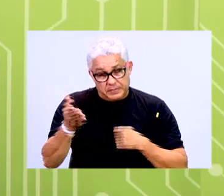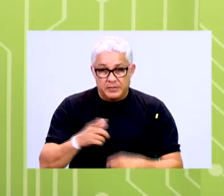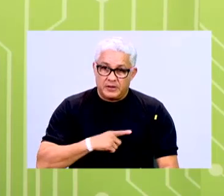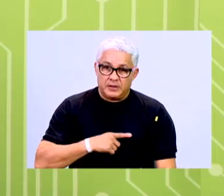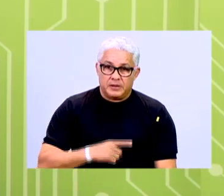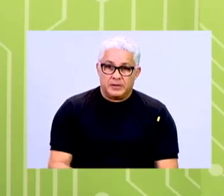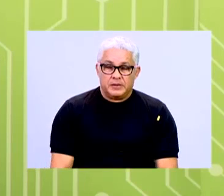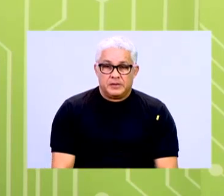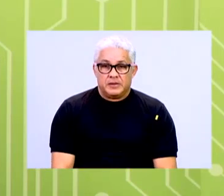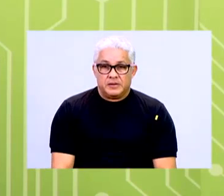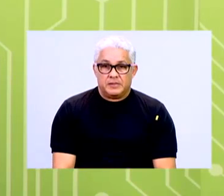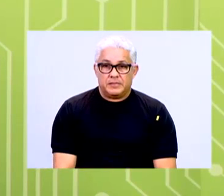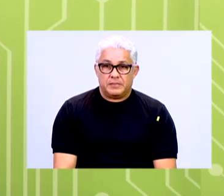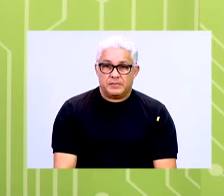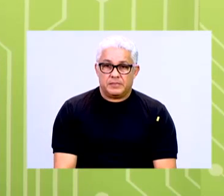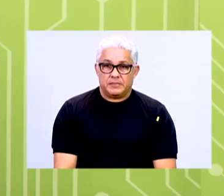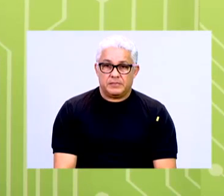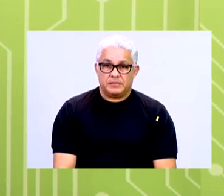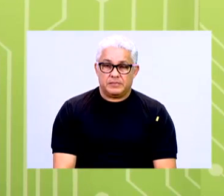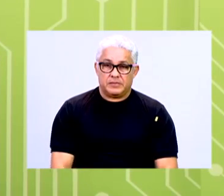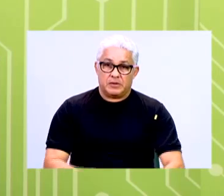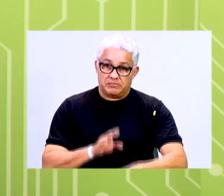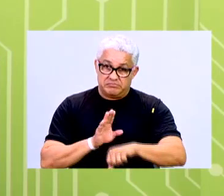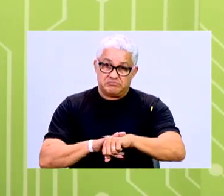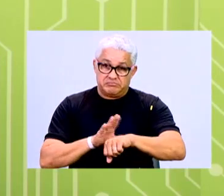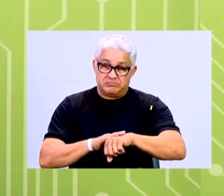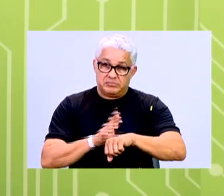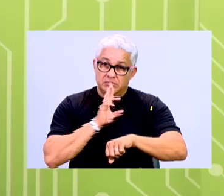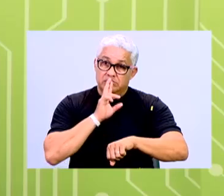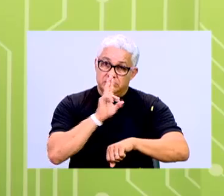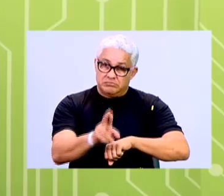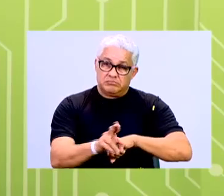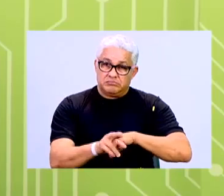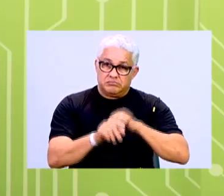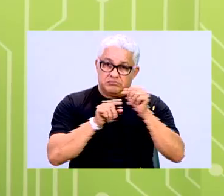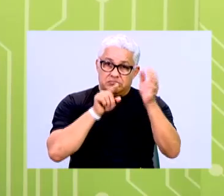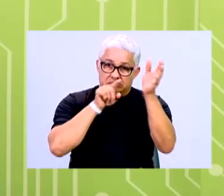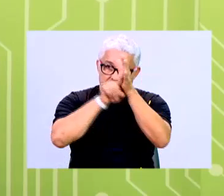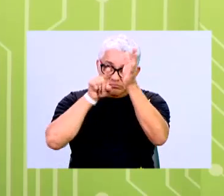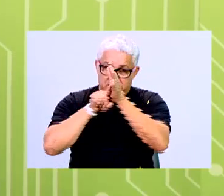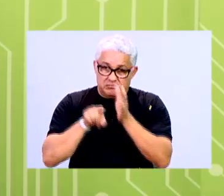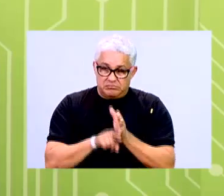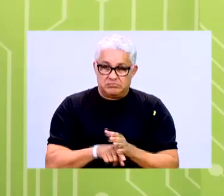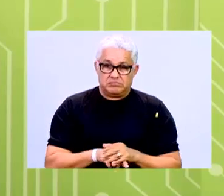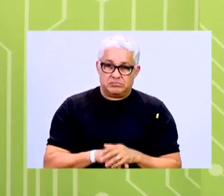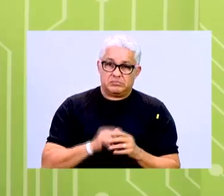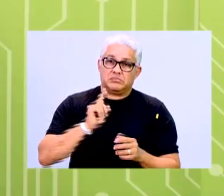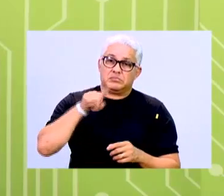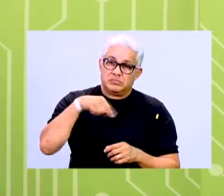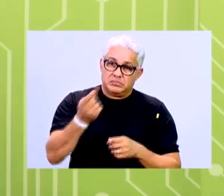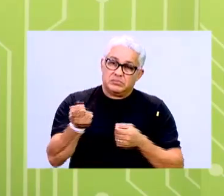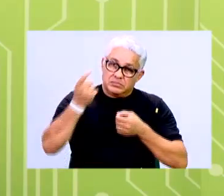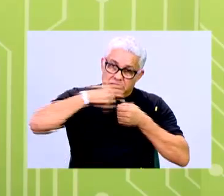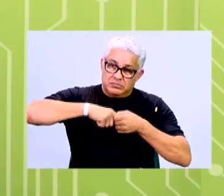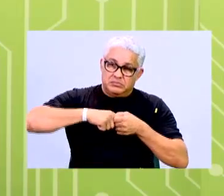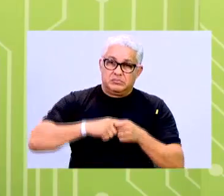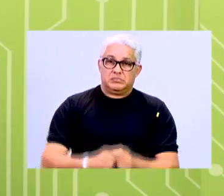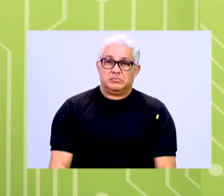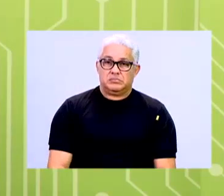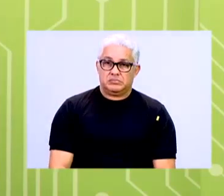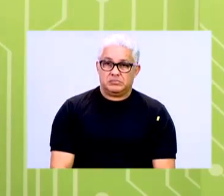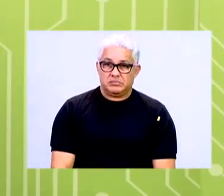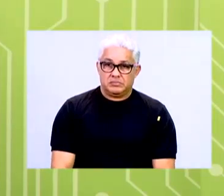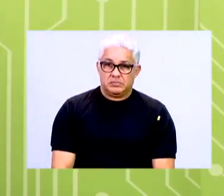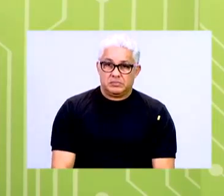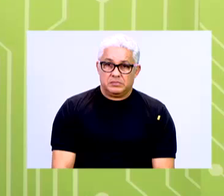terão um tempo para responder as questões, e aí, logo a seguir, nós